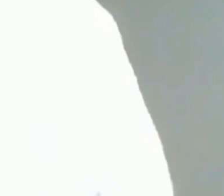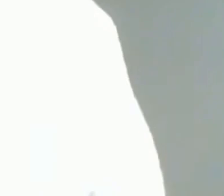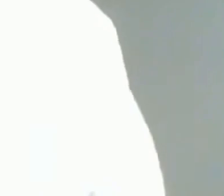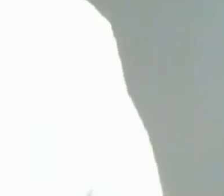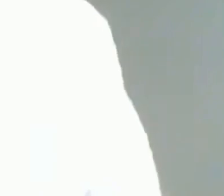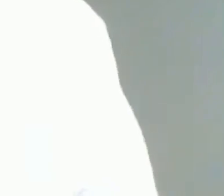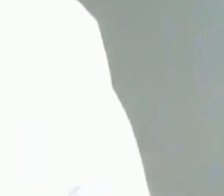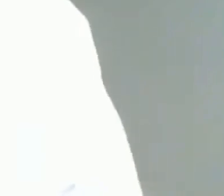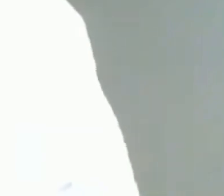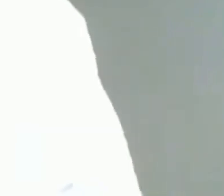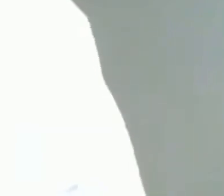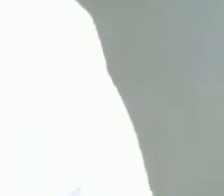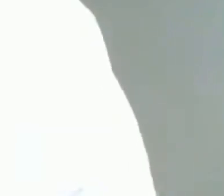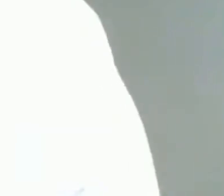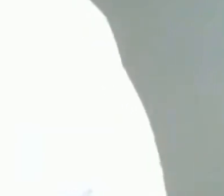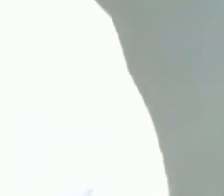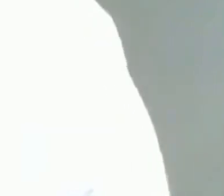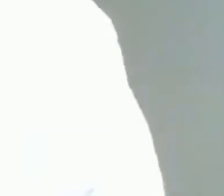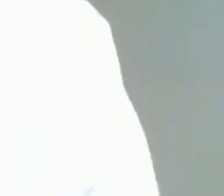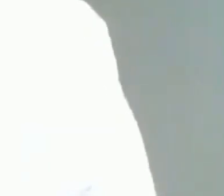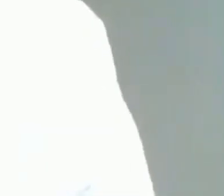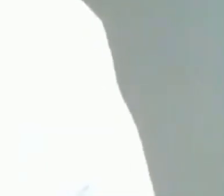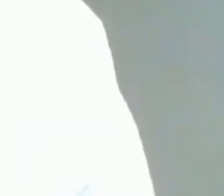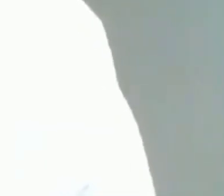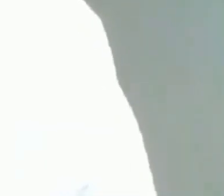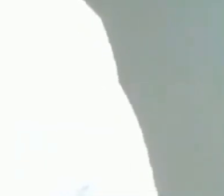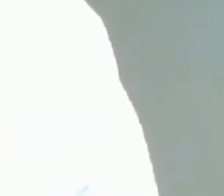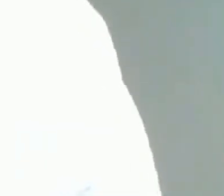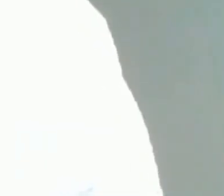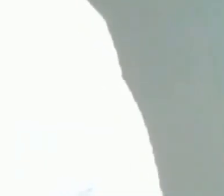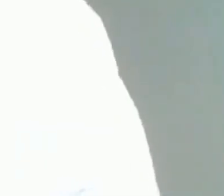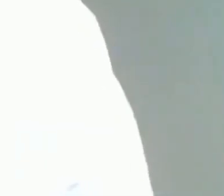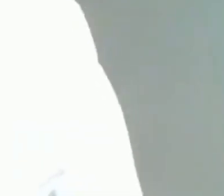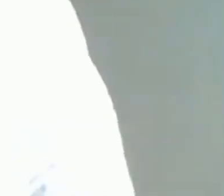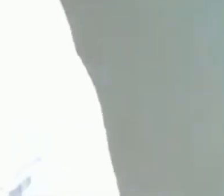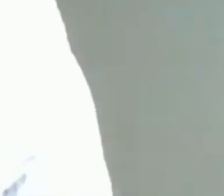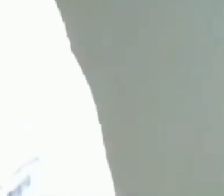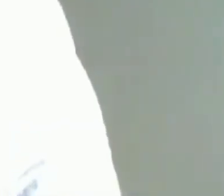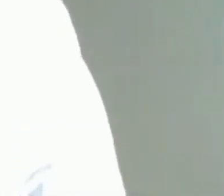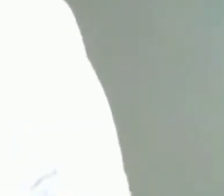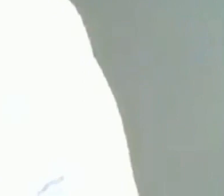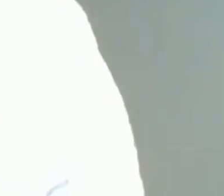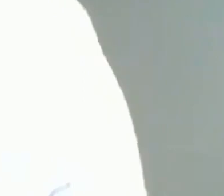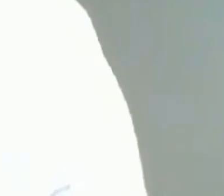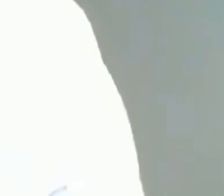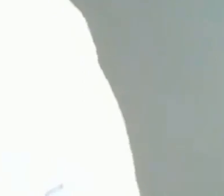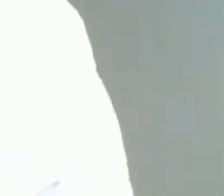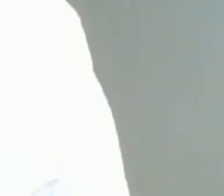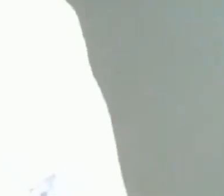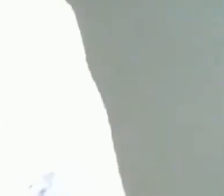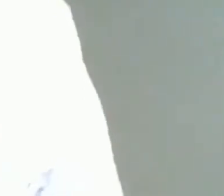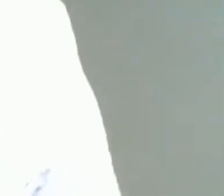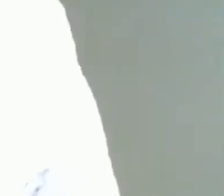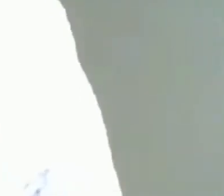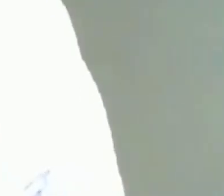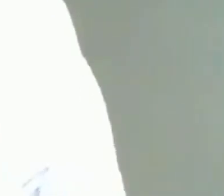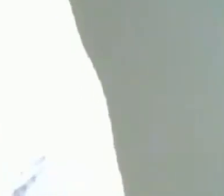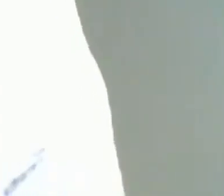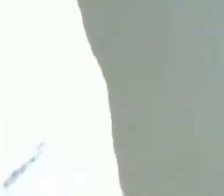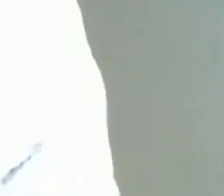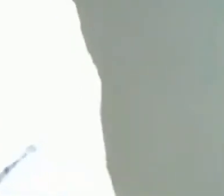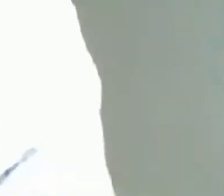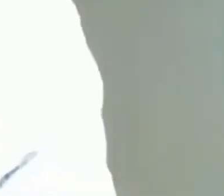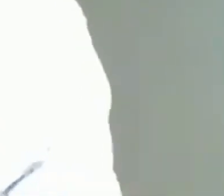ao Dr. Eduardo Cantoni Rosa, que já está em linha com vocês. É nefrologista do Hospital Samaritano de Higienópolis